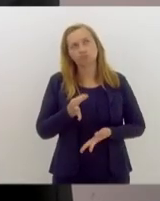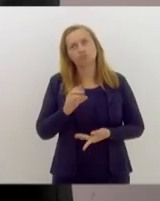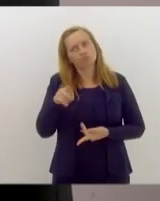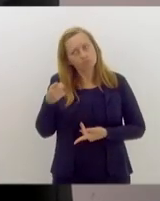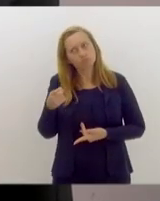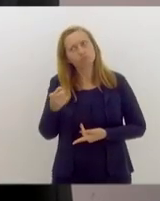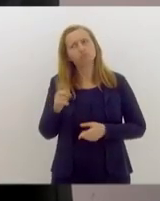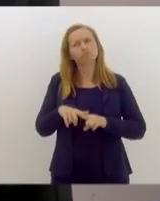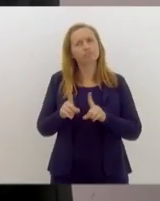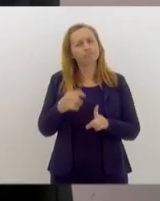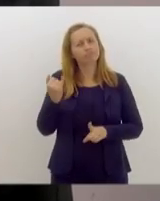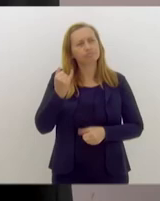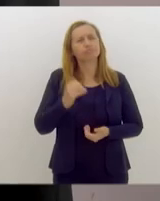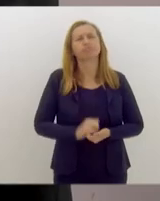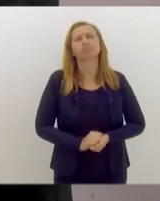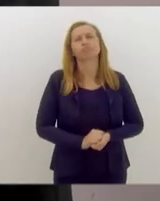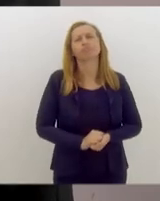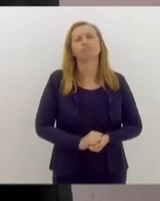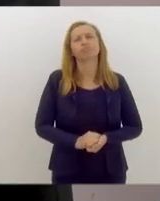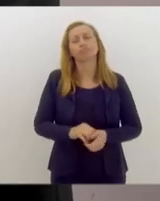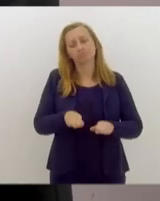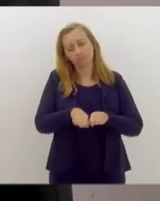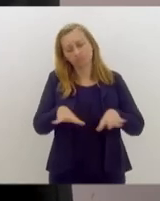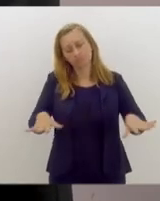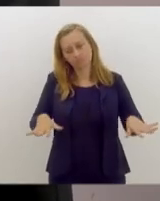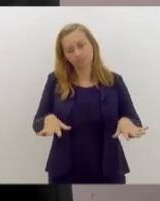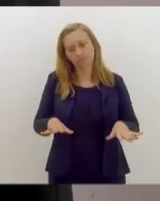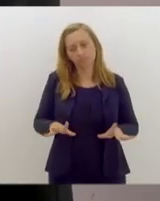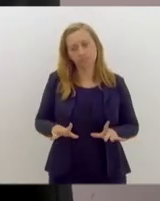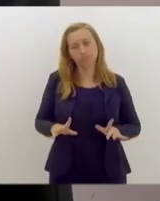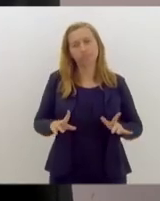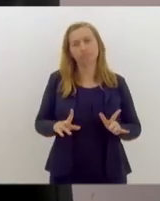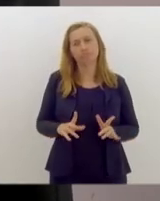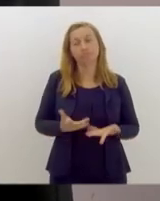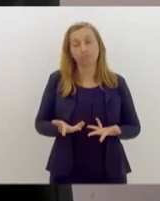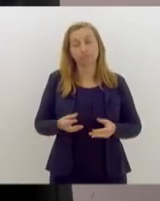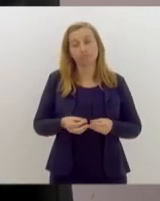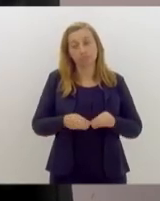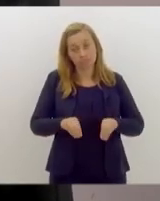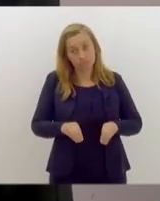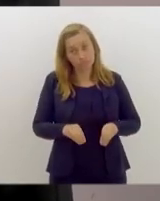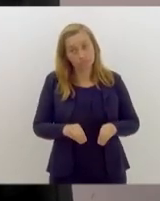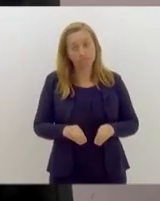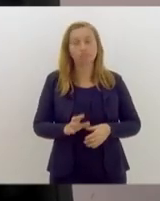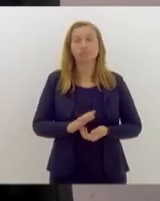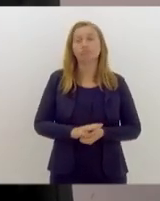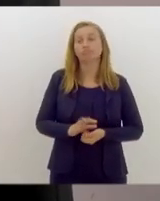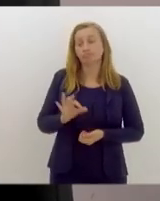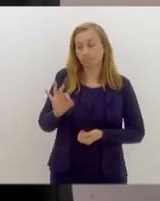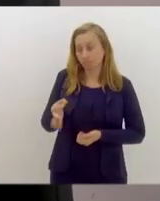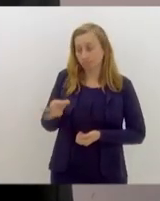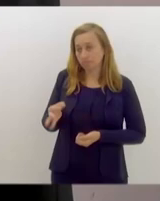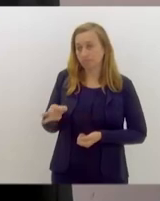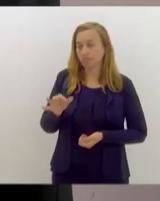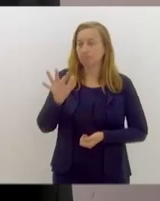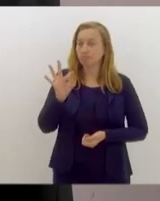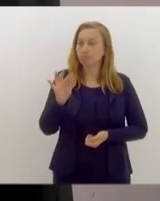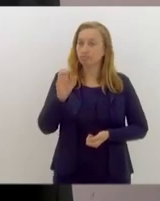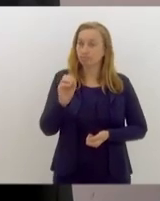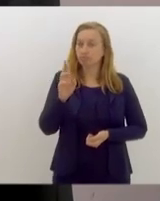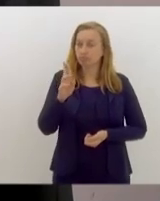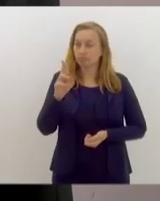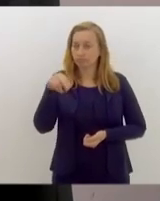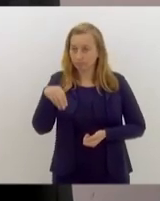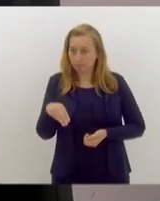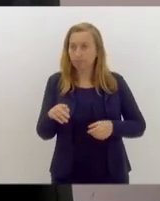mas de grande magnitude, tem a pandemia e os seus efeitos, o Fórum Estadual de Educação tem toda a razão, tem a implementação